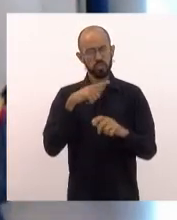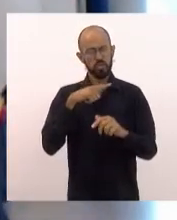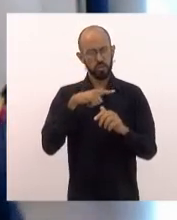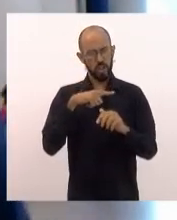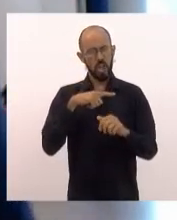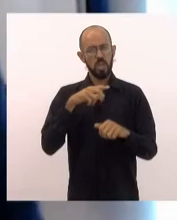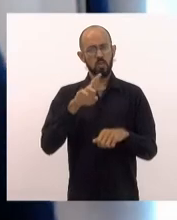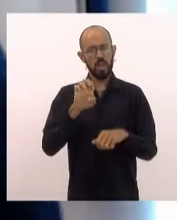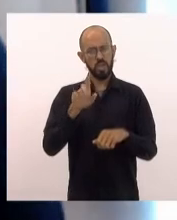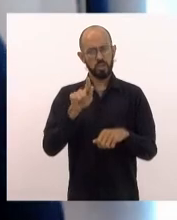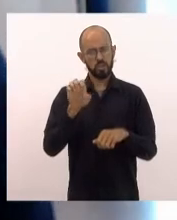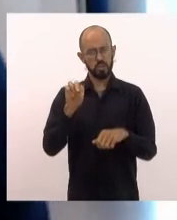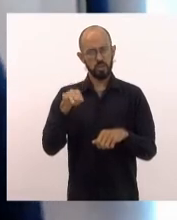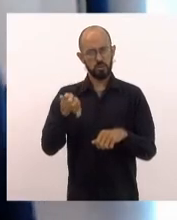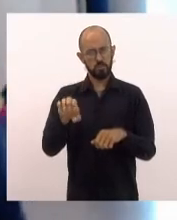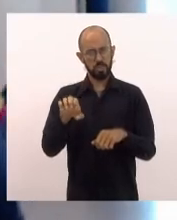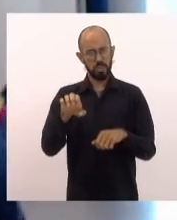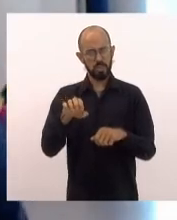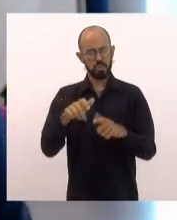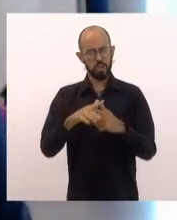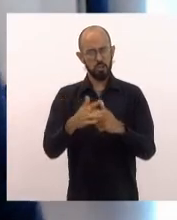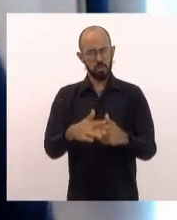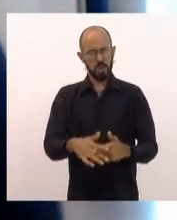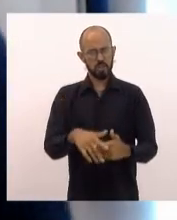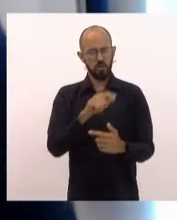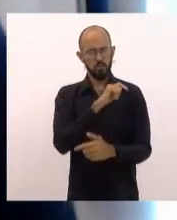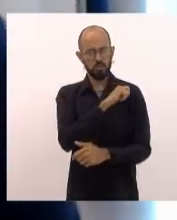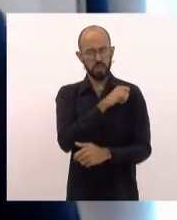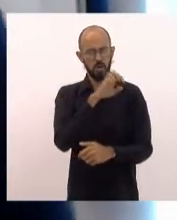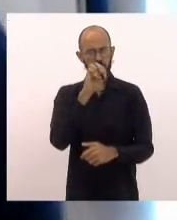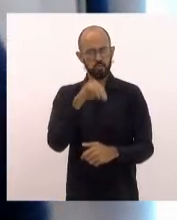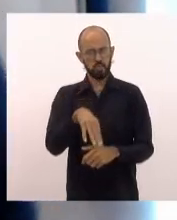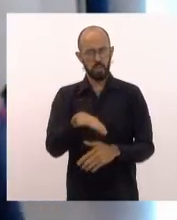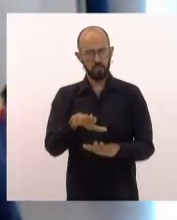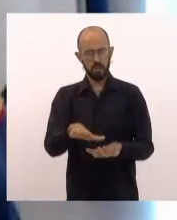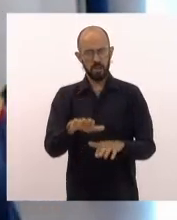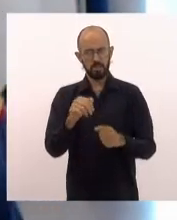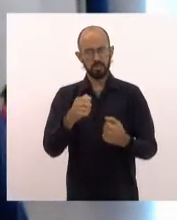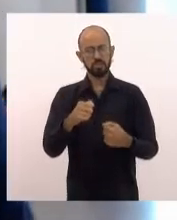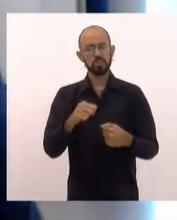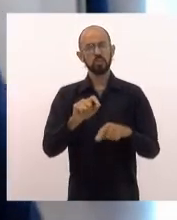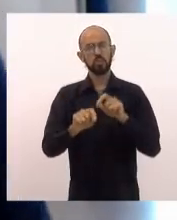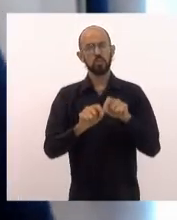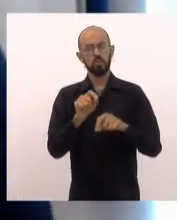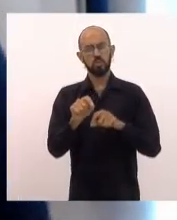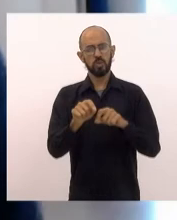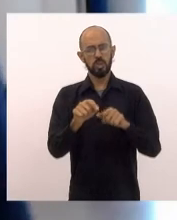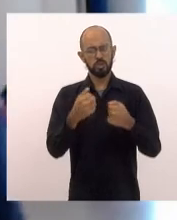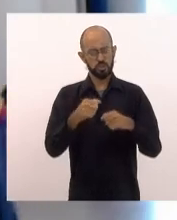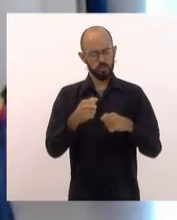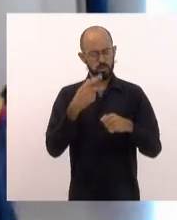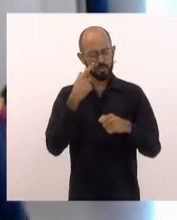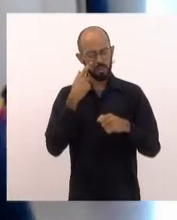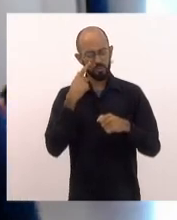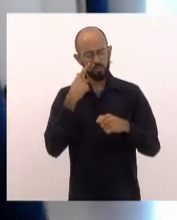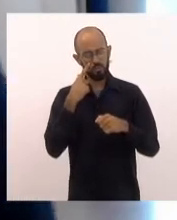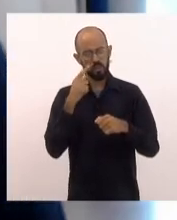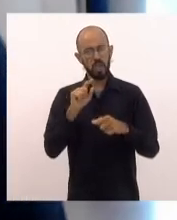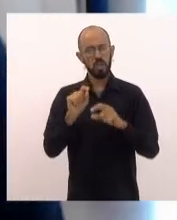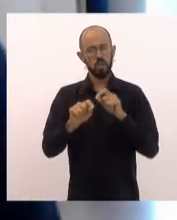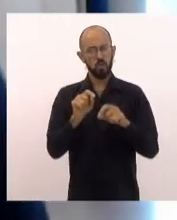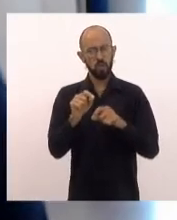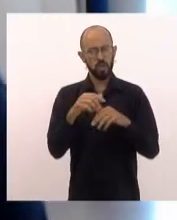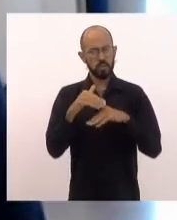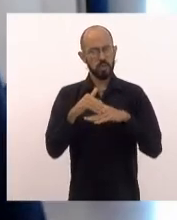Estamos. Isso exige um cuidado maior na concessão de recomposições de perdas, de aumentos